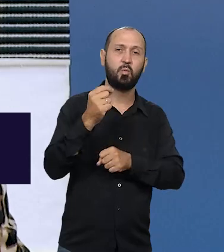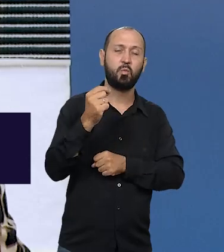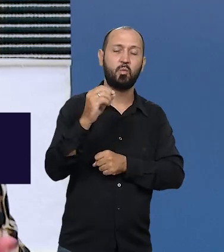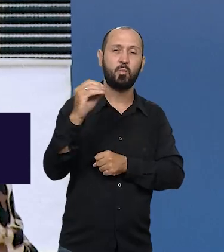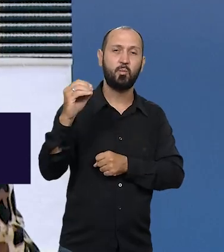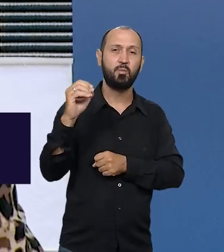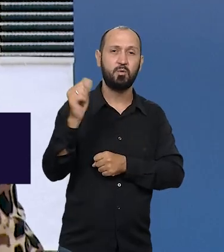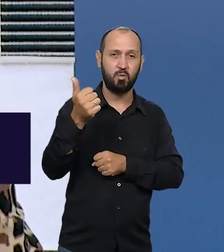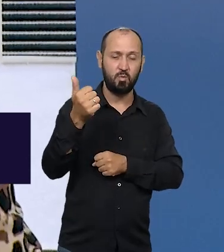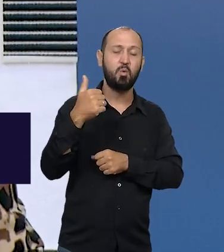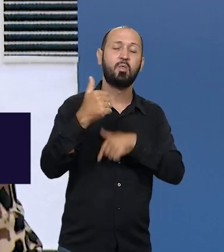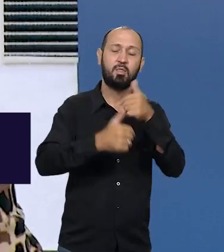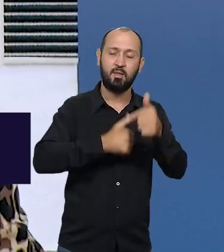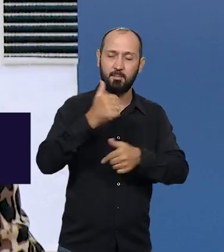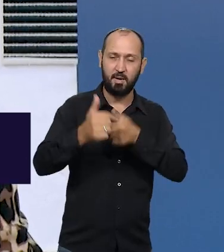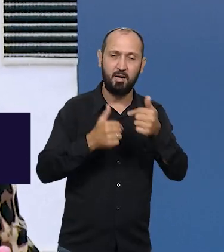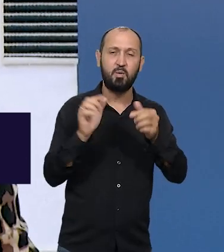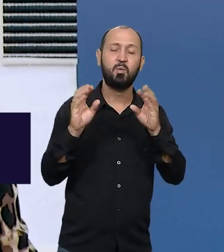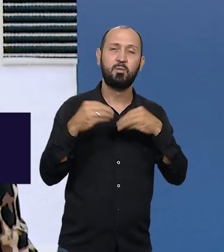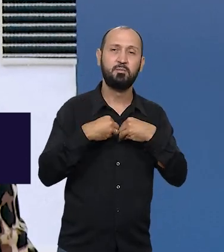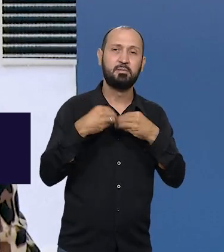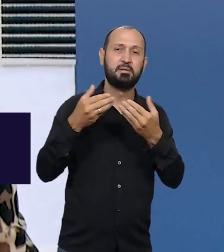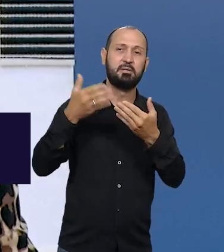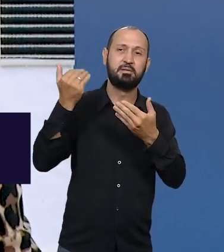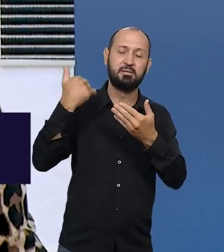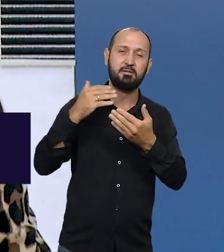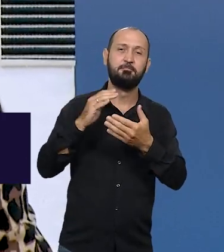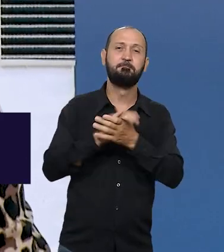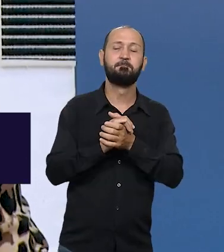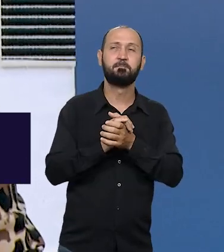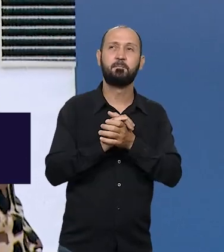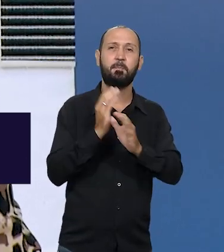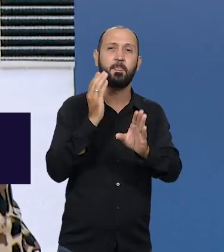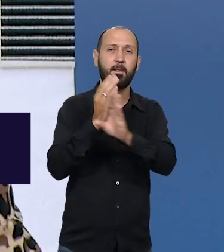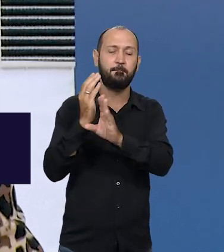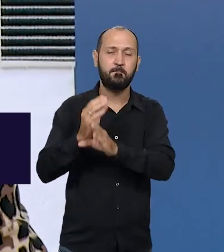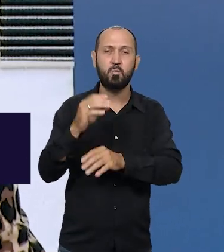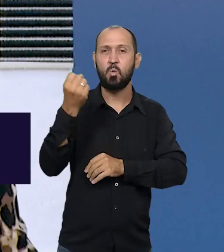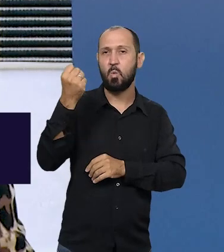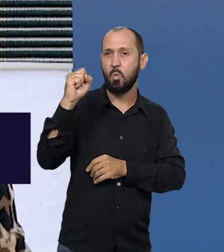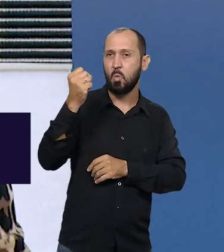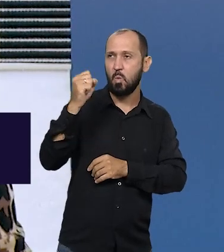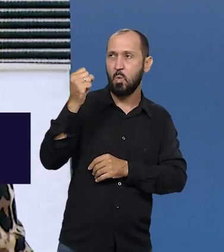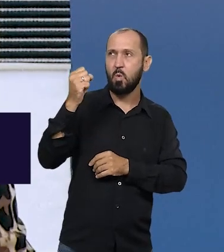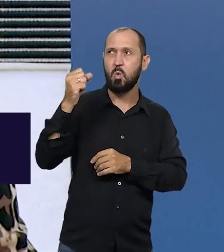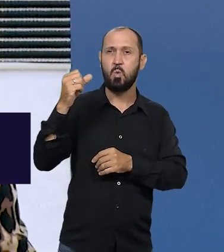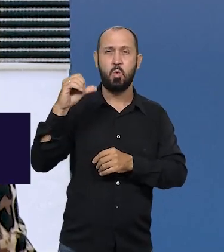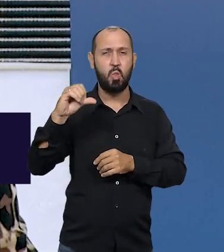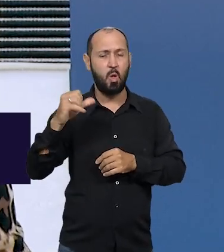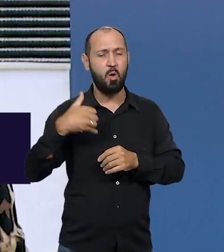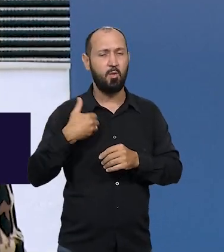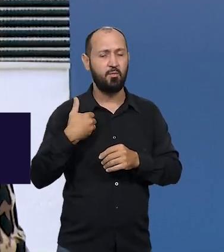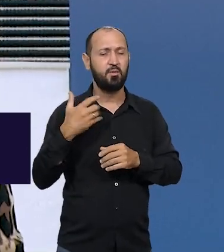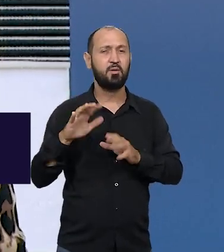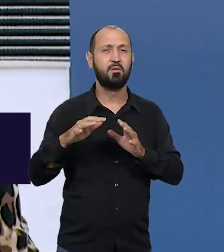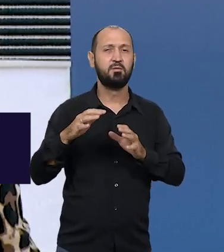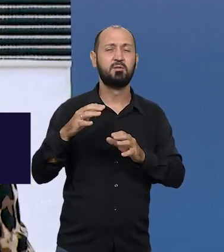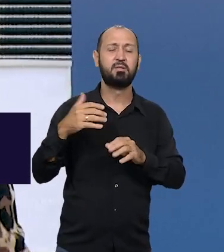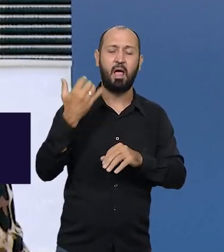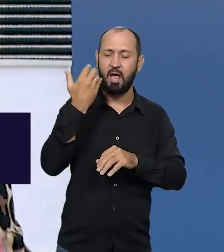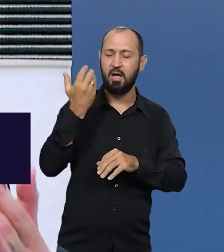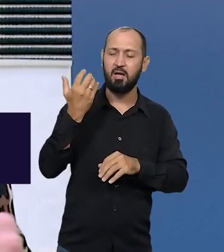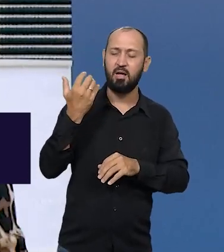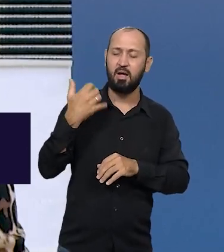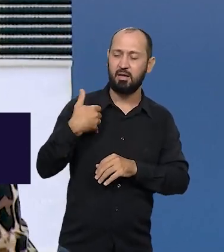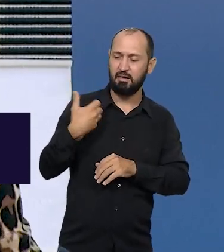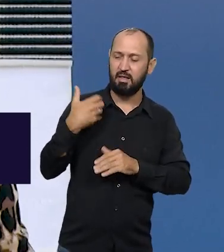com autistas. Antigamente eram diagnosticado com 8 a 9 anos, então eram crianças diagnosticadas muito depois. Hoje